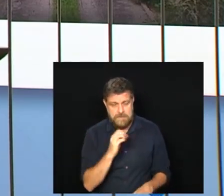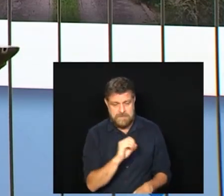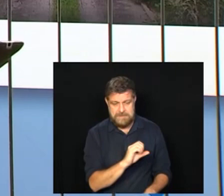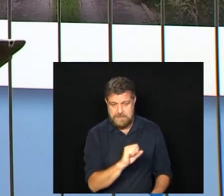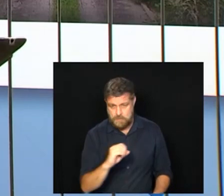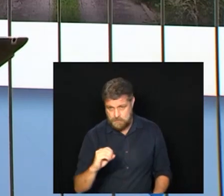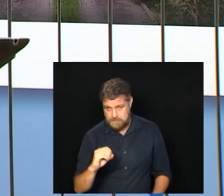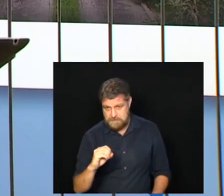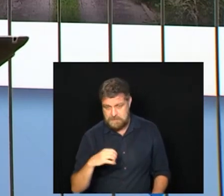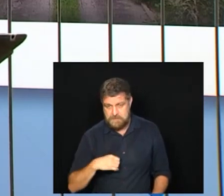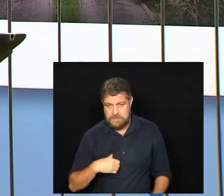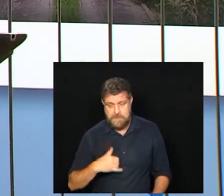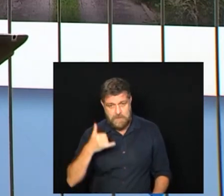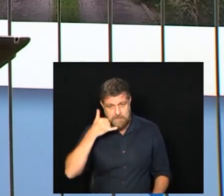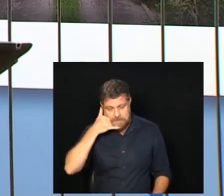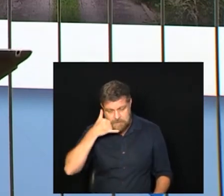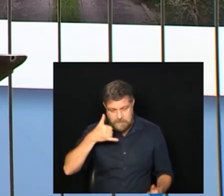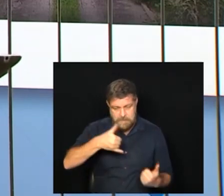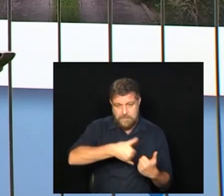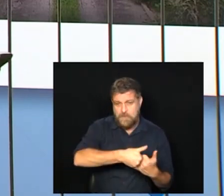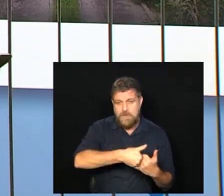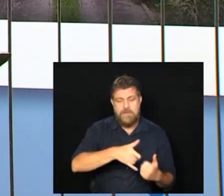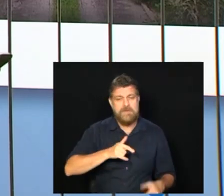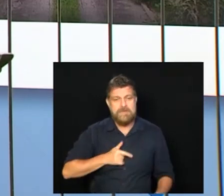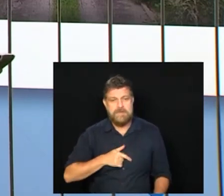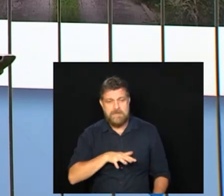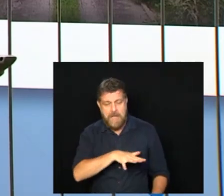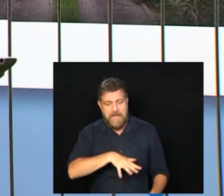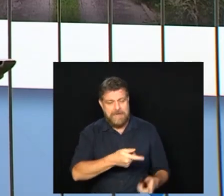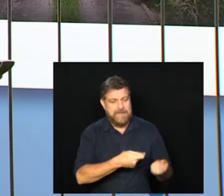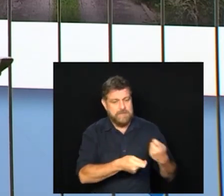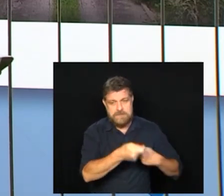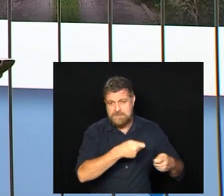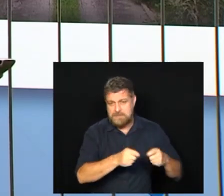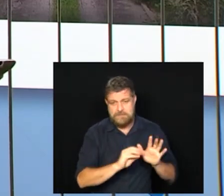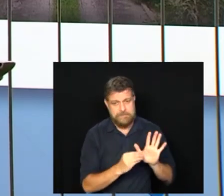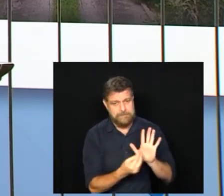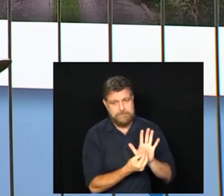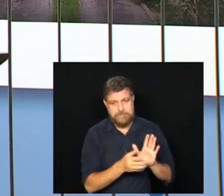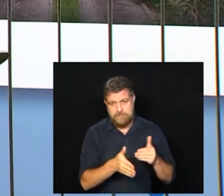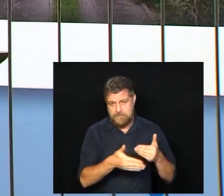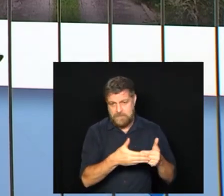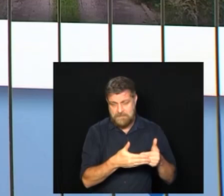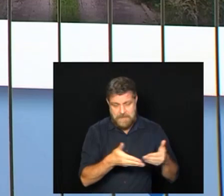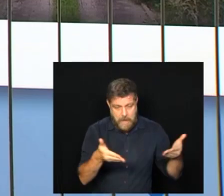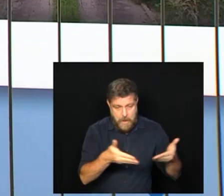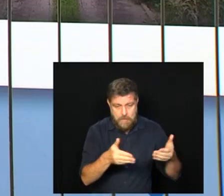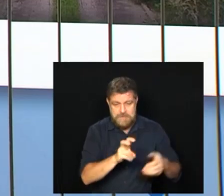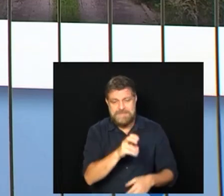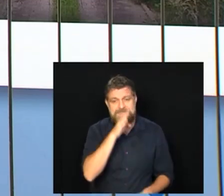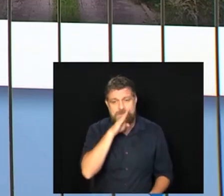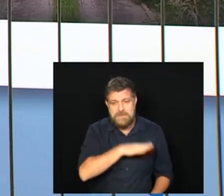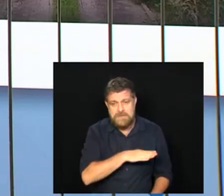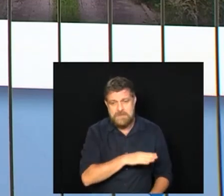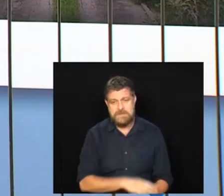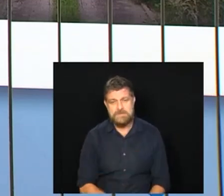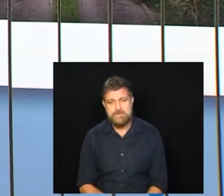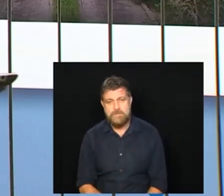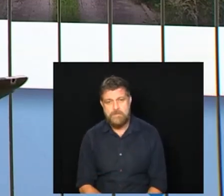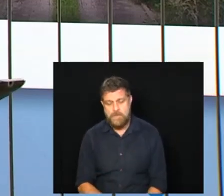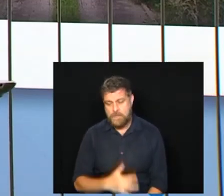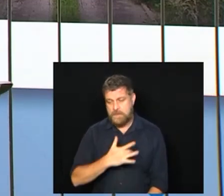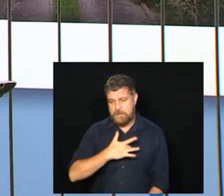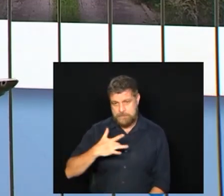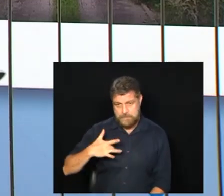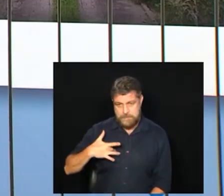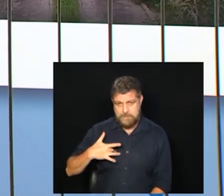que é o telefone de plantão. Portanto, o setor administrativo encerra o expediente hoje às 5 da tarde. Na saúde,